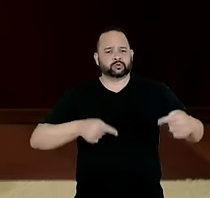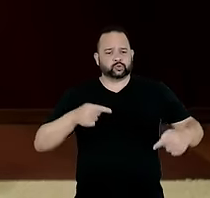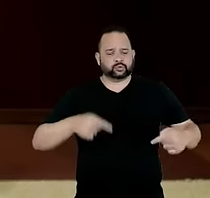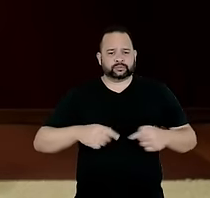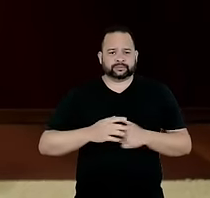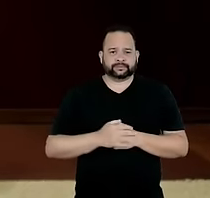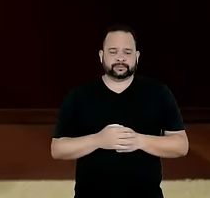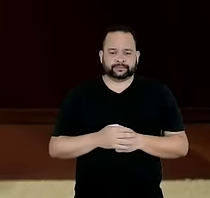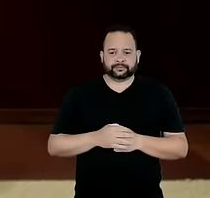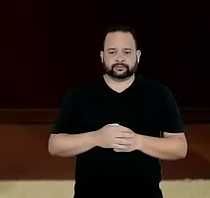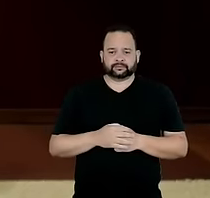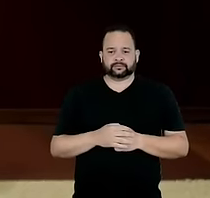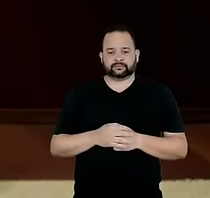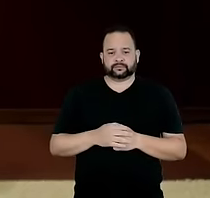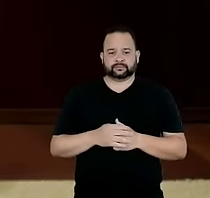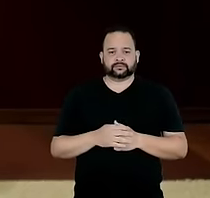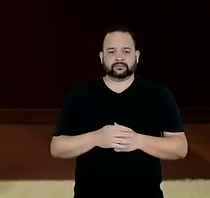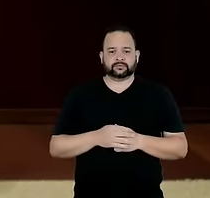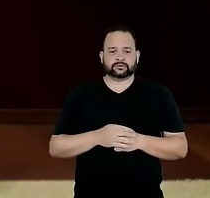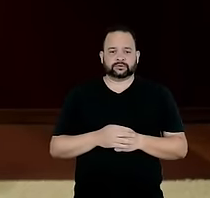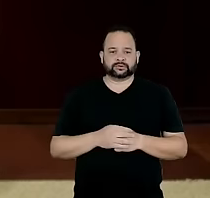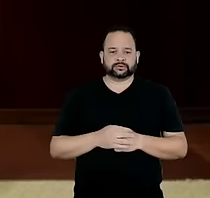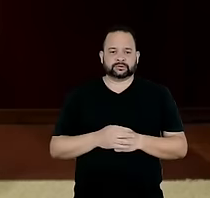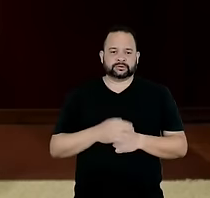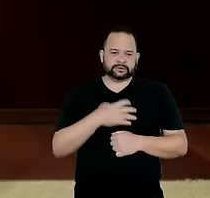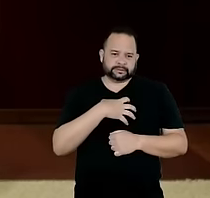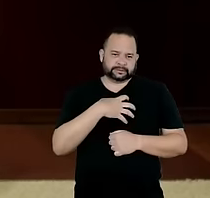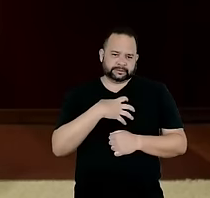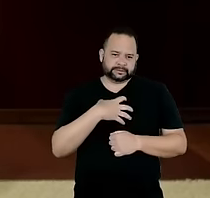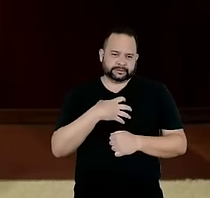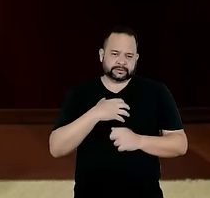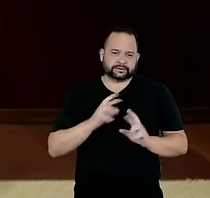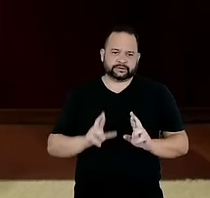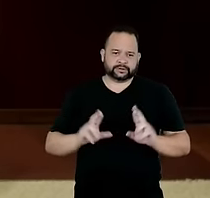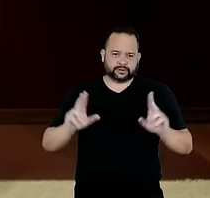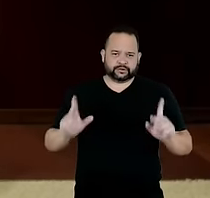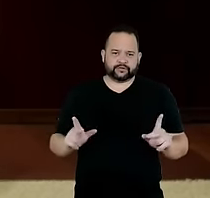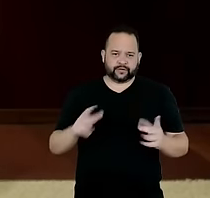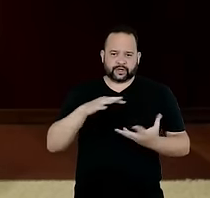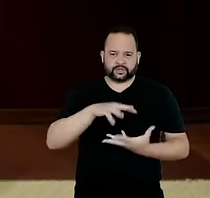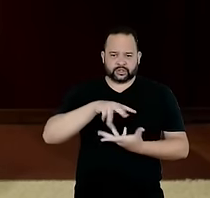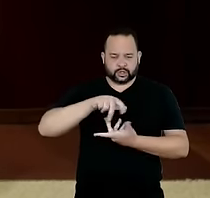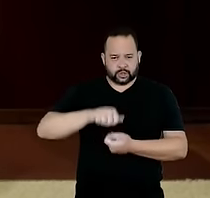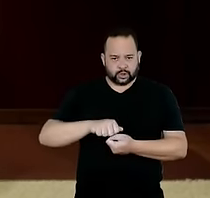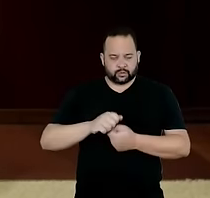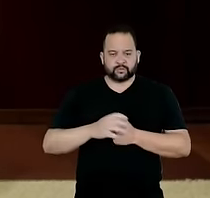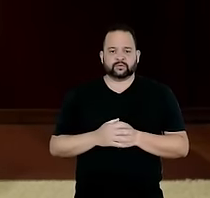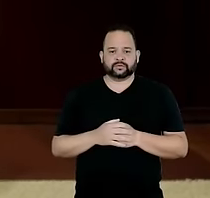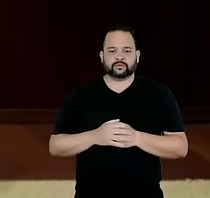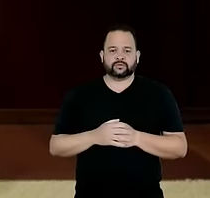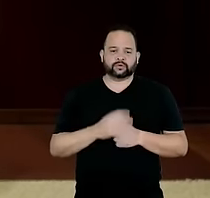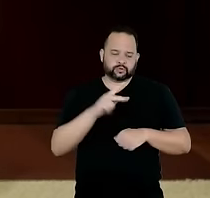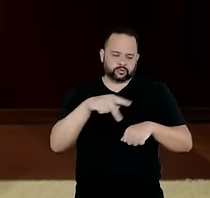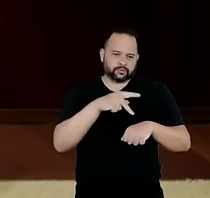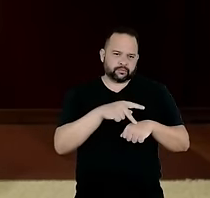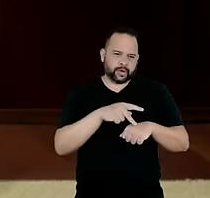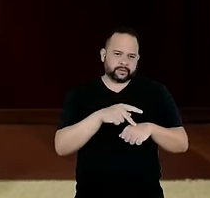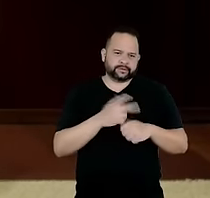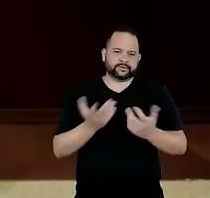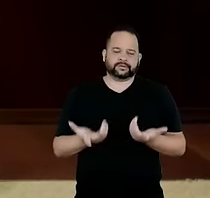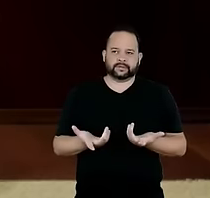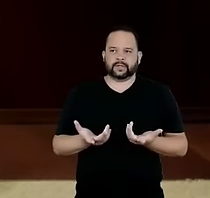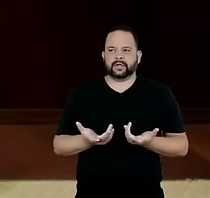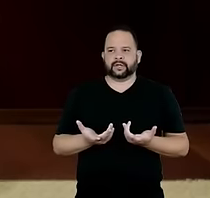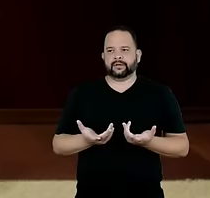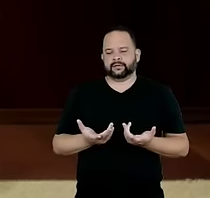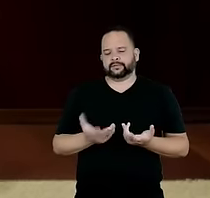essa essa diferenciação no mundo entre desenvolvidos e emergentes né assim é realidade é fato